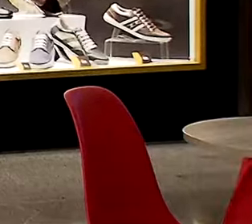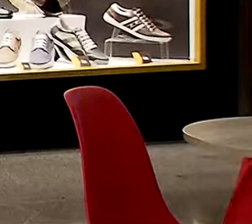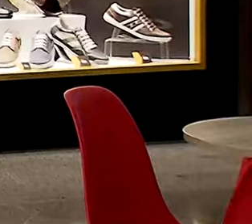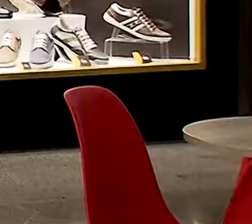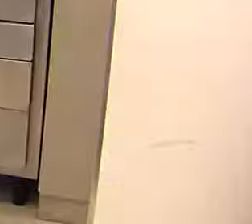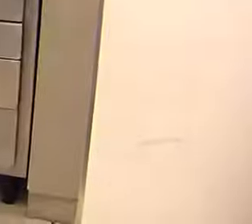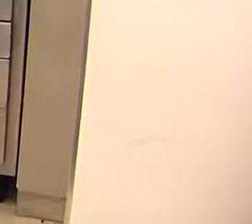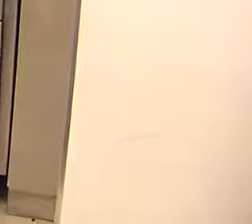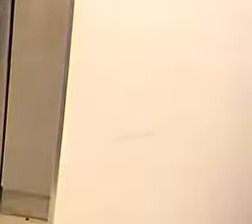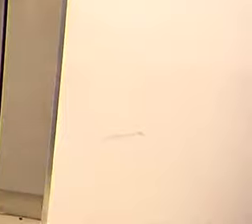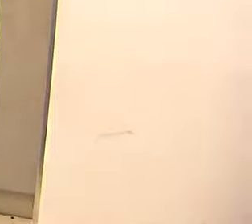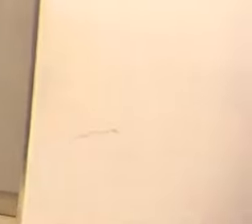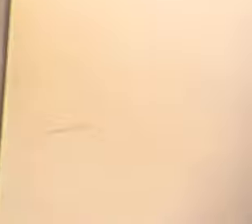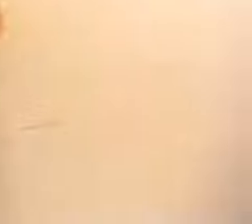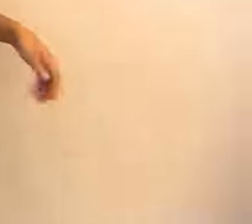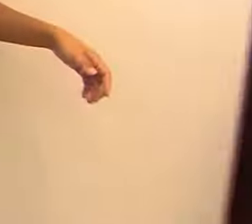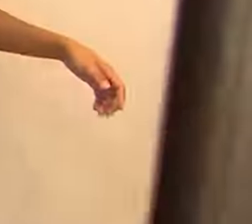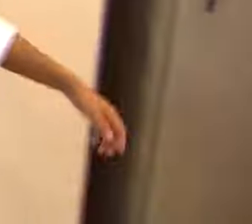Tchau.